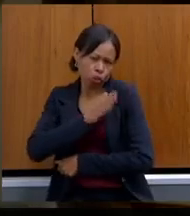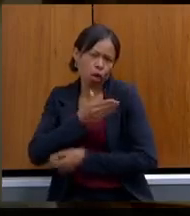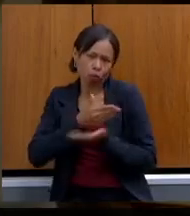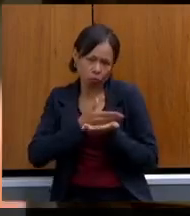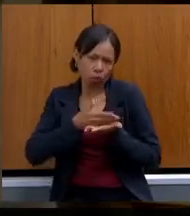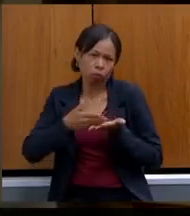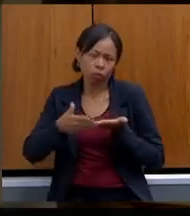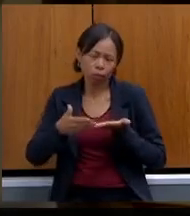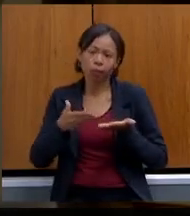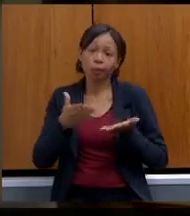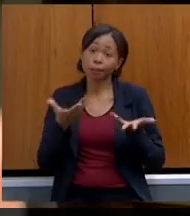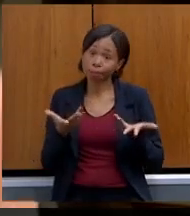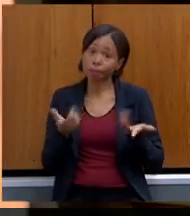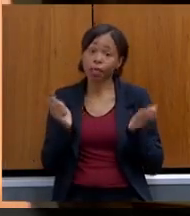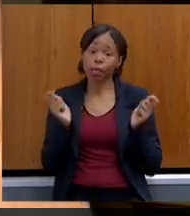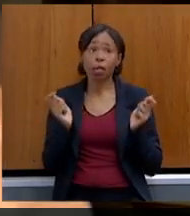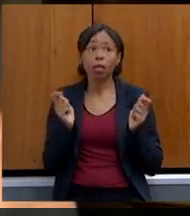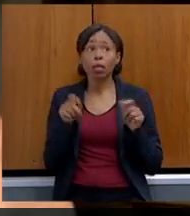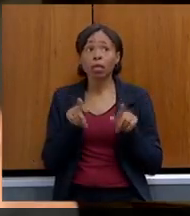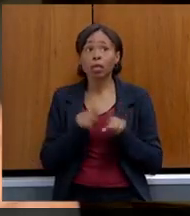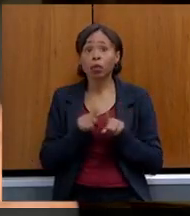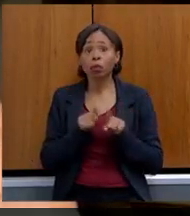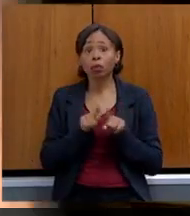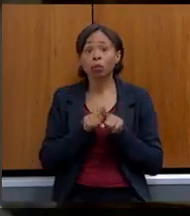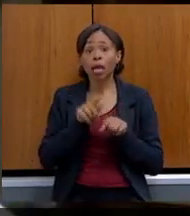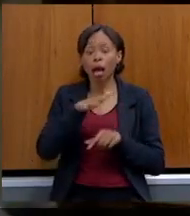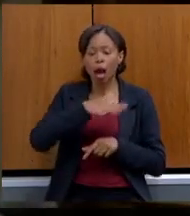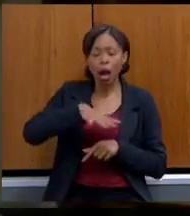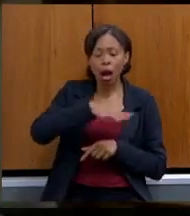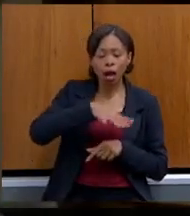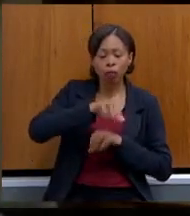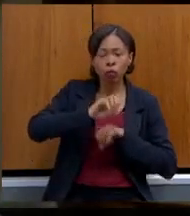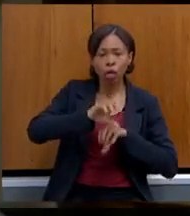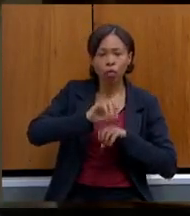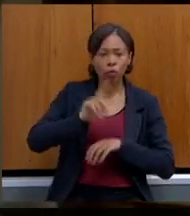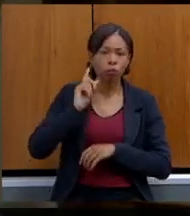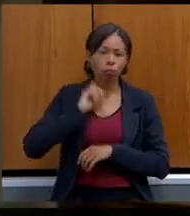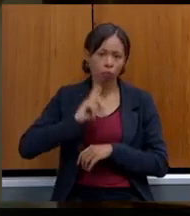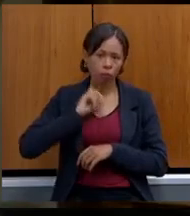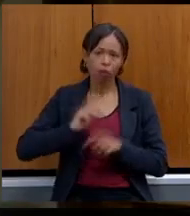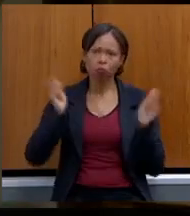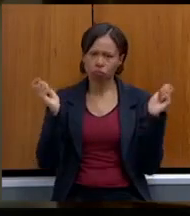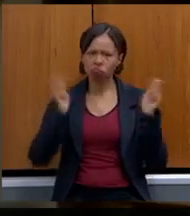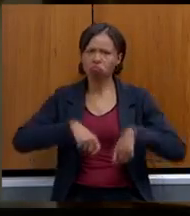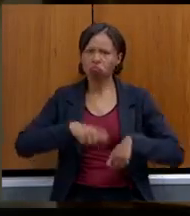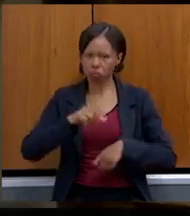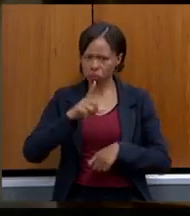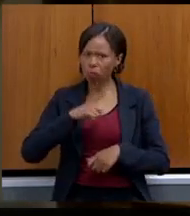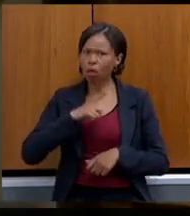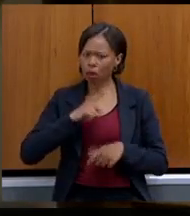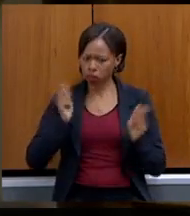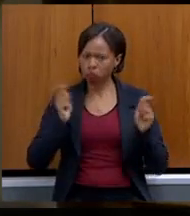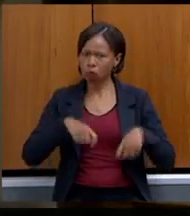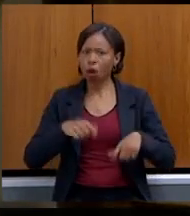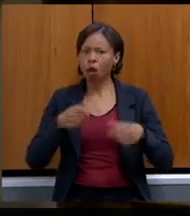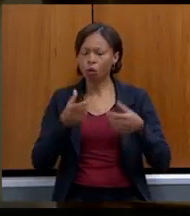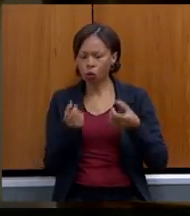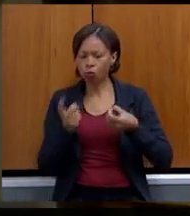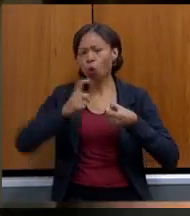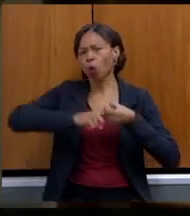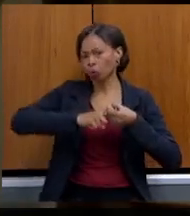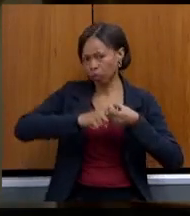e competência a o setor de Educação de Minas Gerais tem para que a gente possa retomar novamente